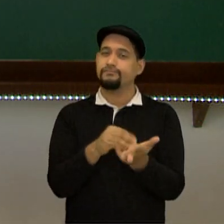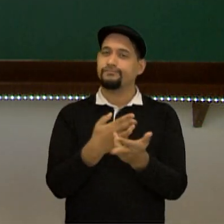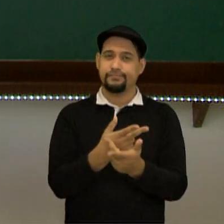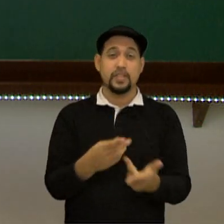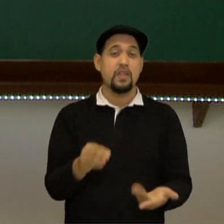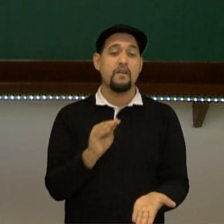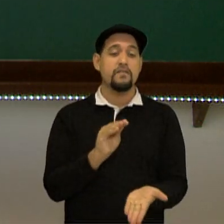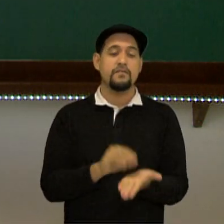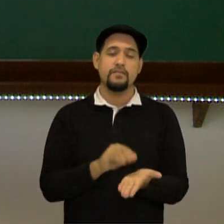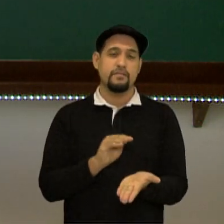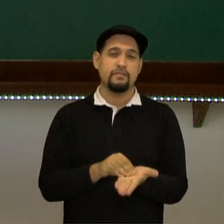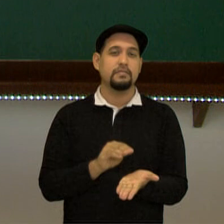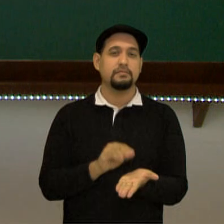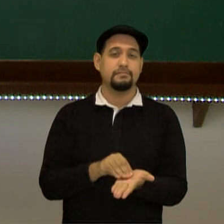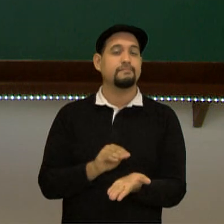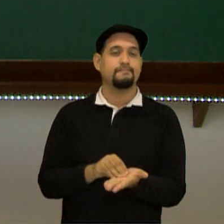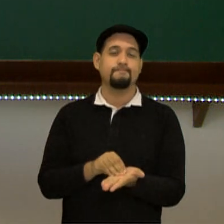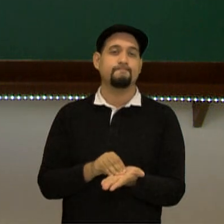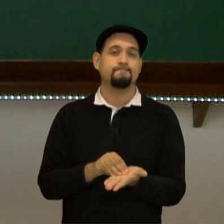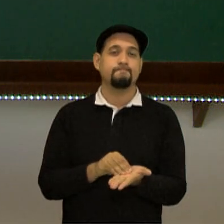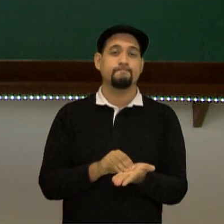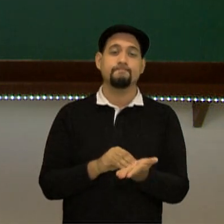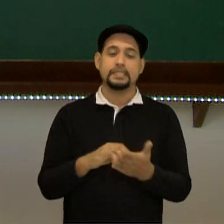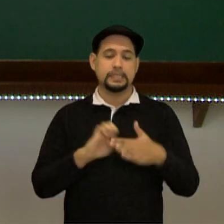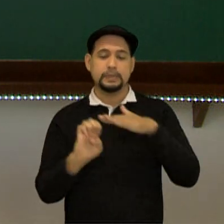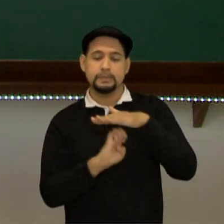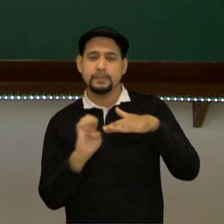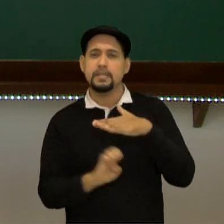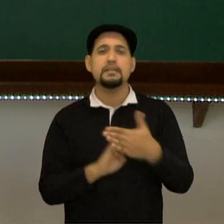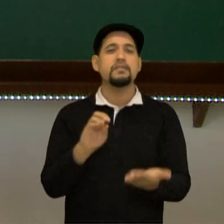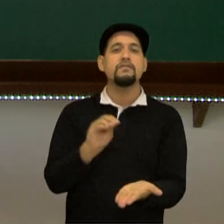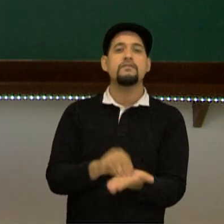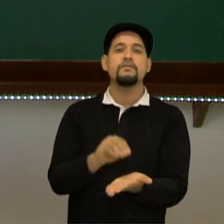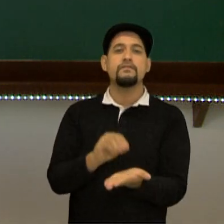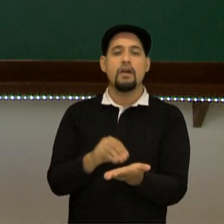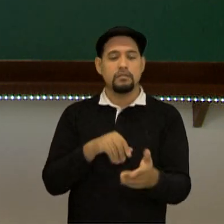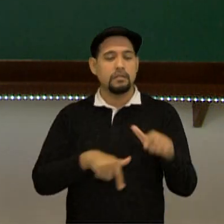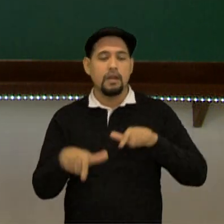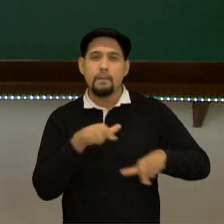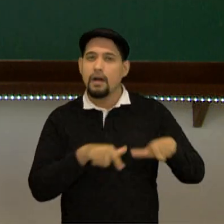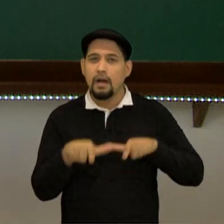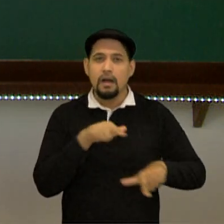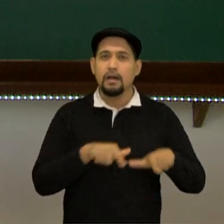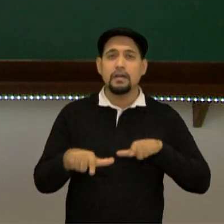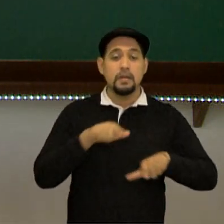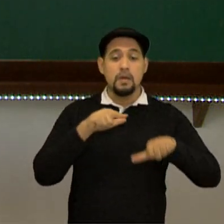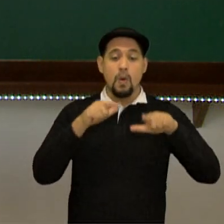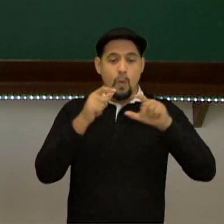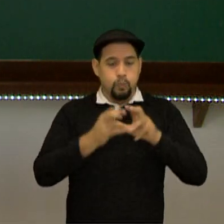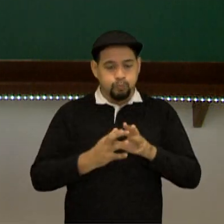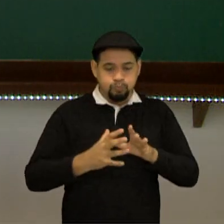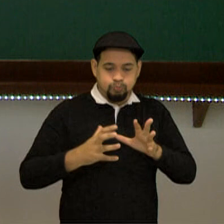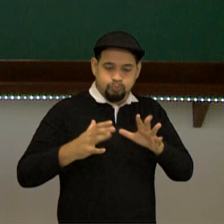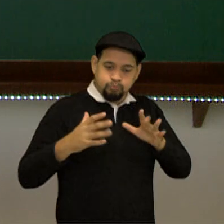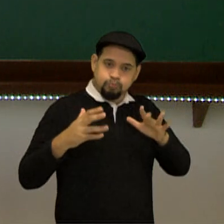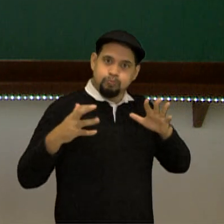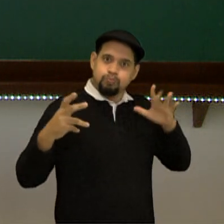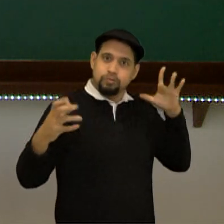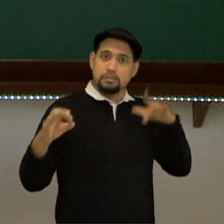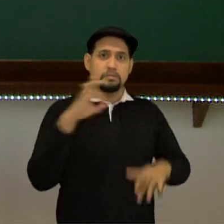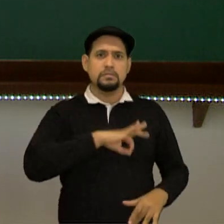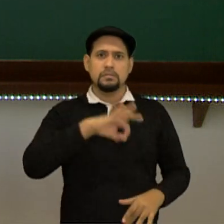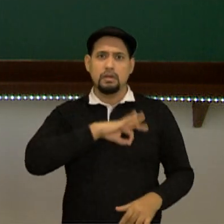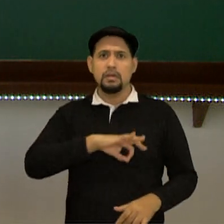está faltando empresas, está faltando trabalho para poder aumentar as suas rendas.